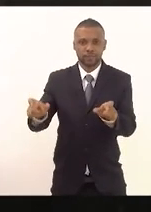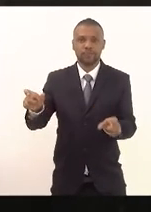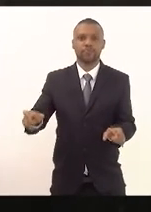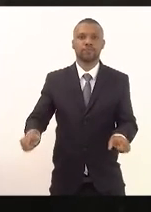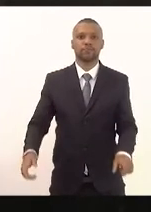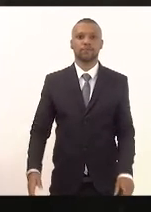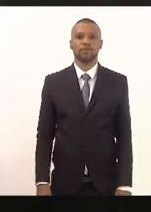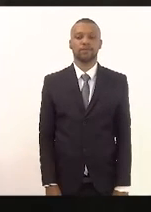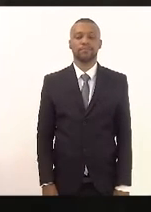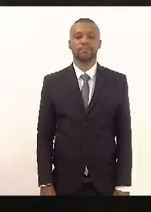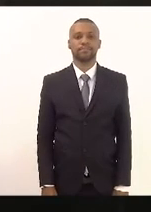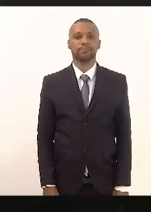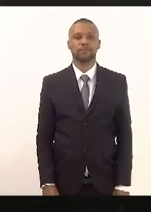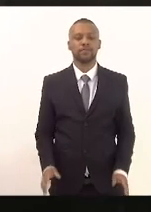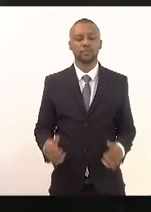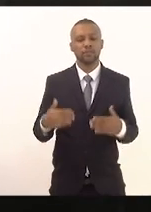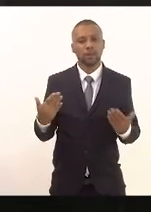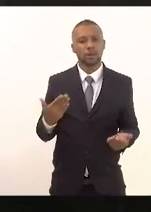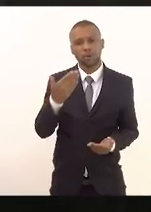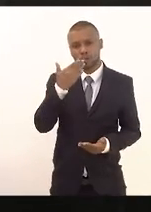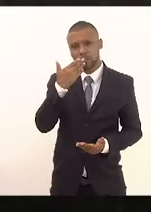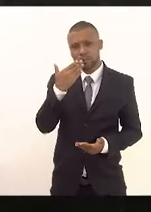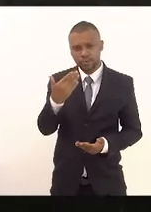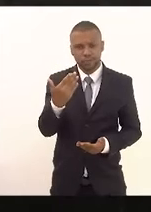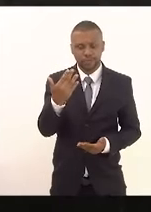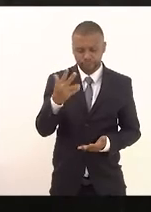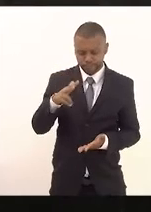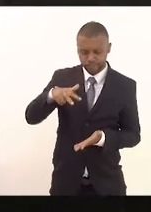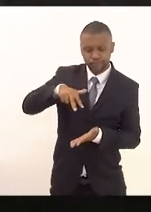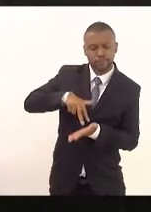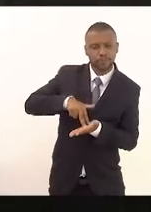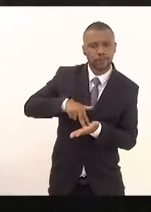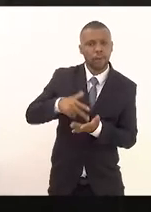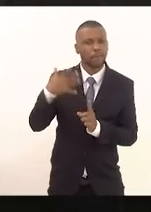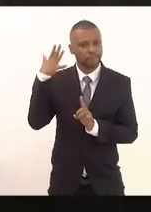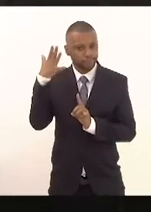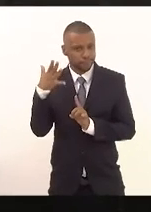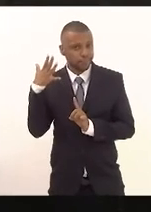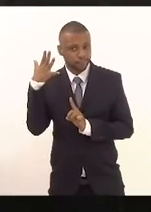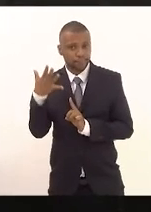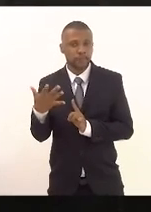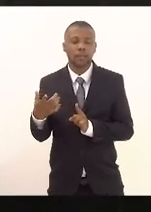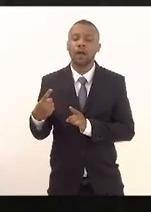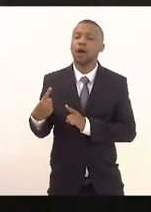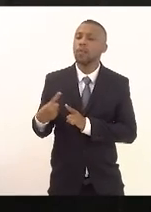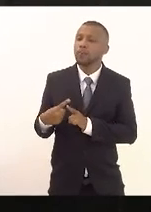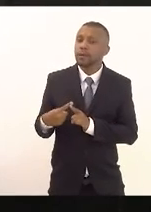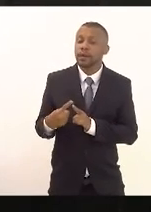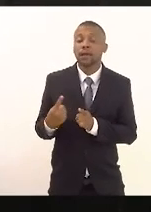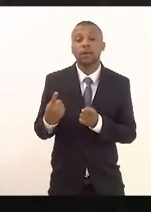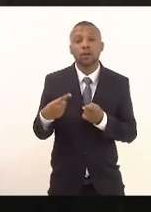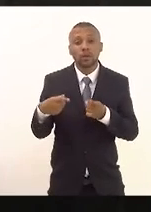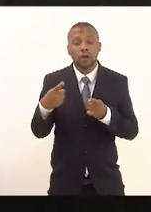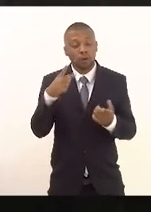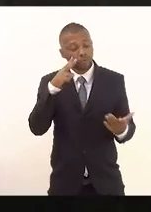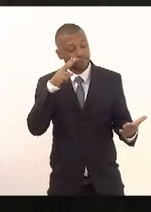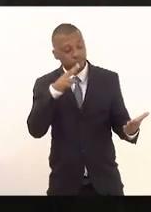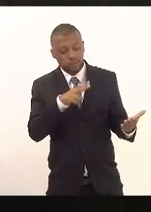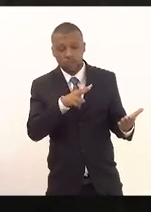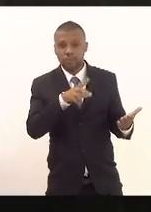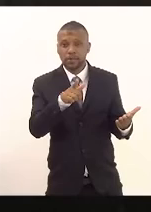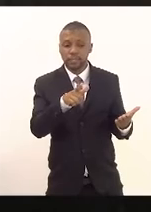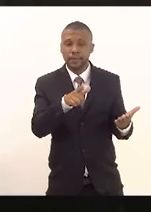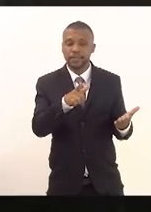E aí pediu para fazer os da palavra porque também acho a liminar